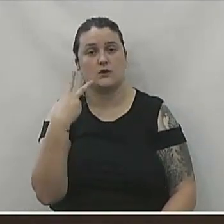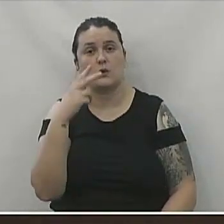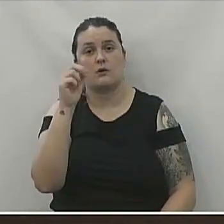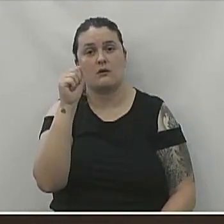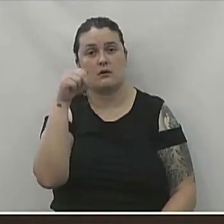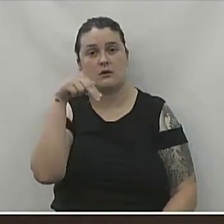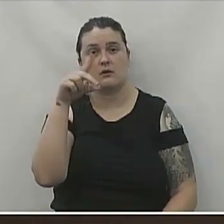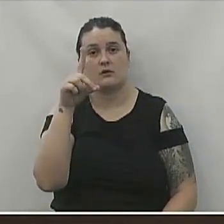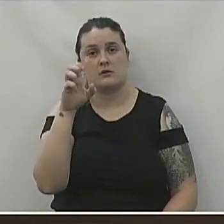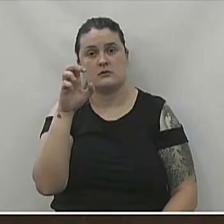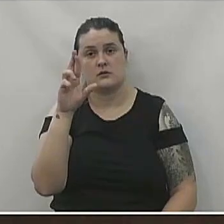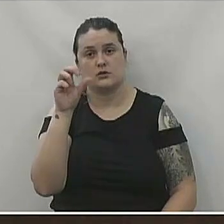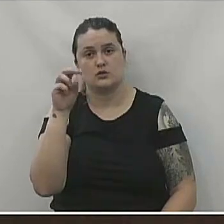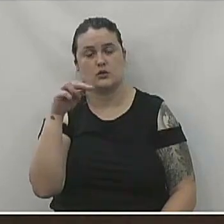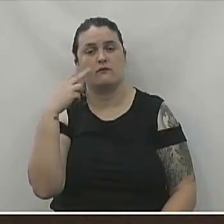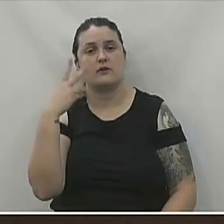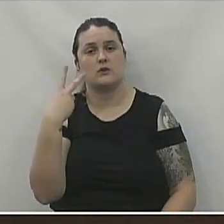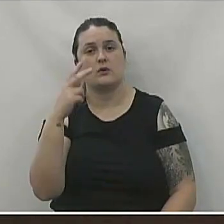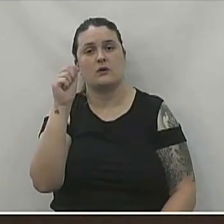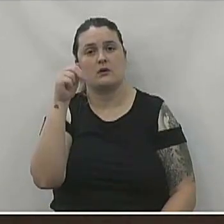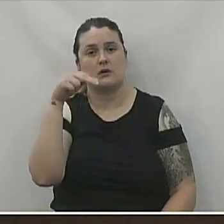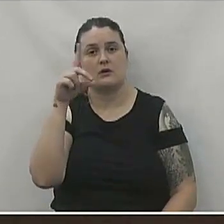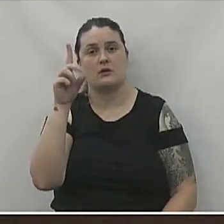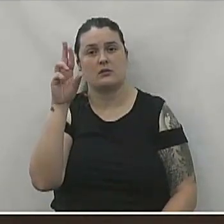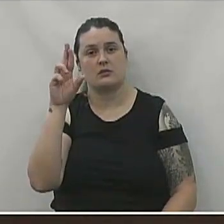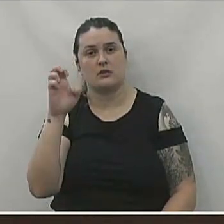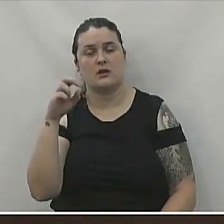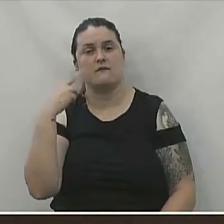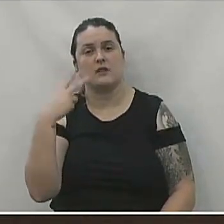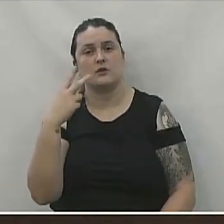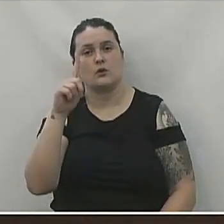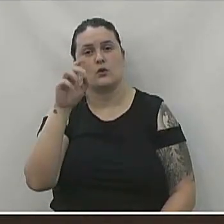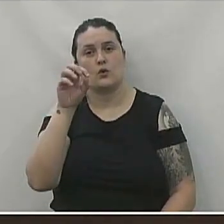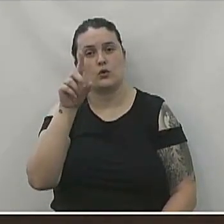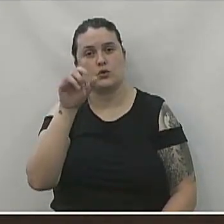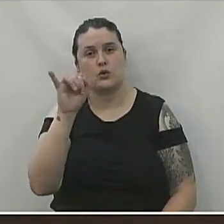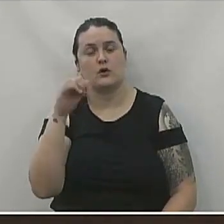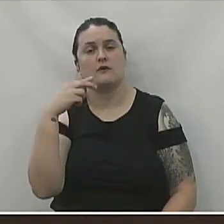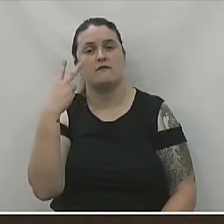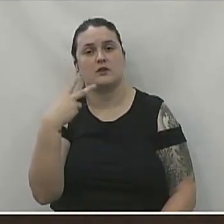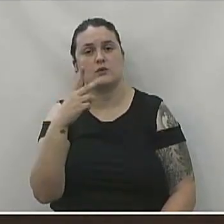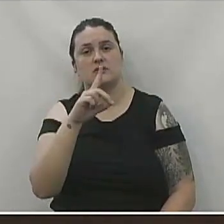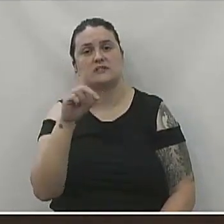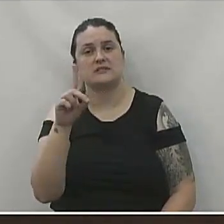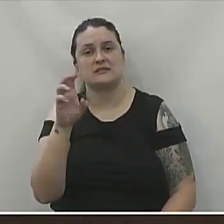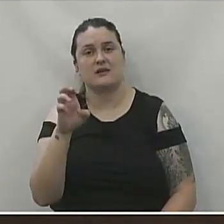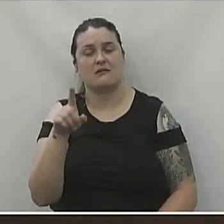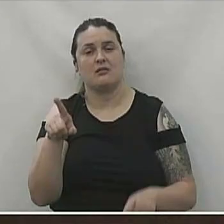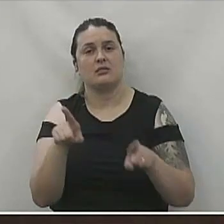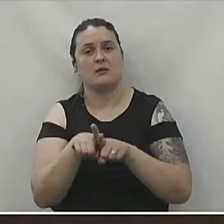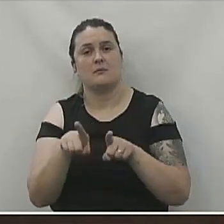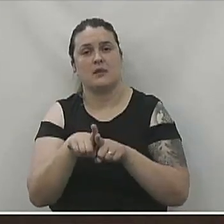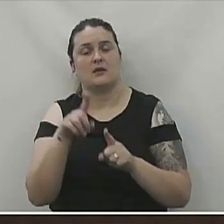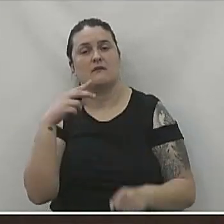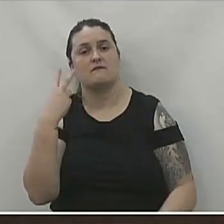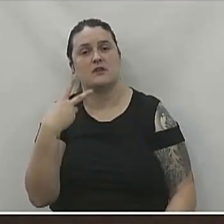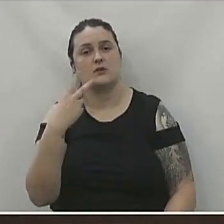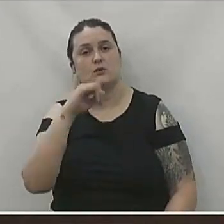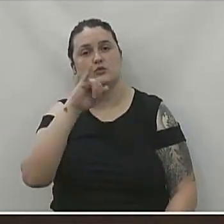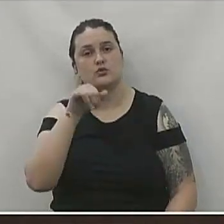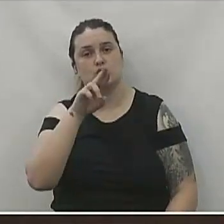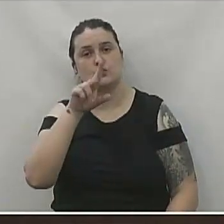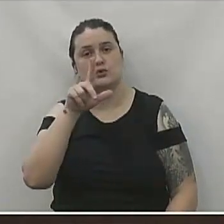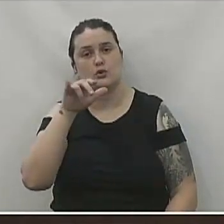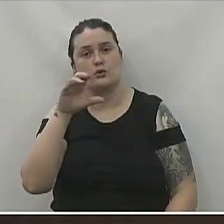Anderson e o André o Godoy o José Pedro valcke e também o Júlio